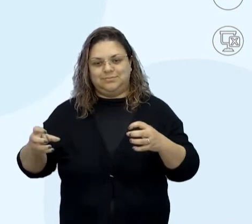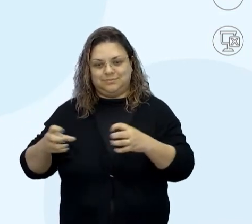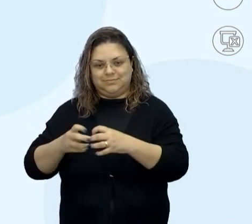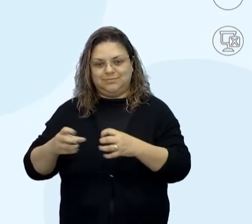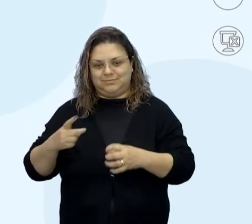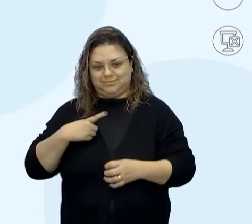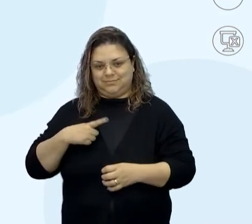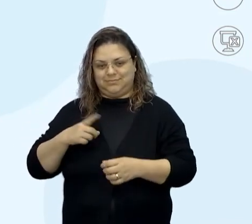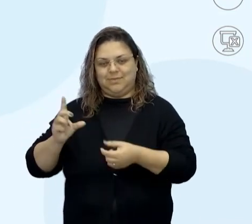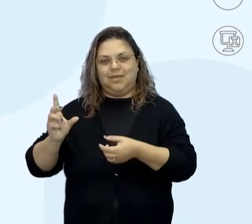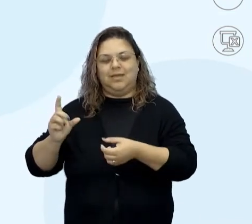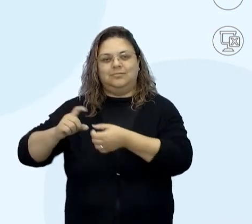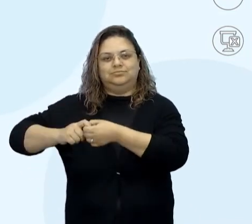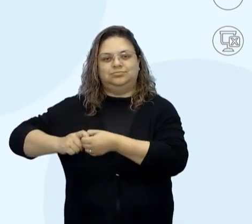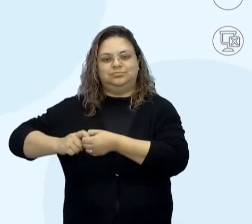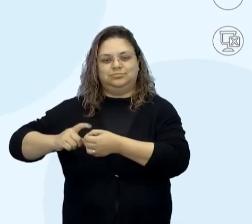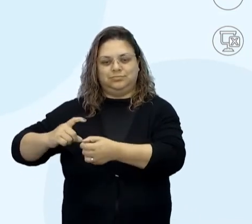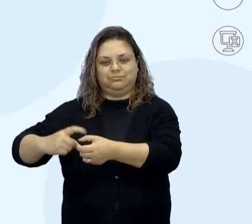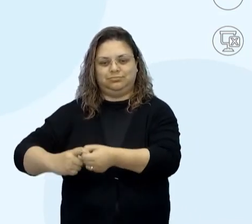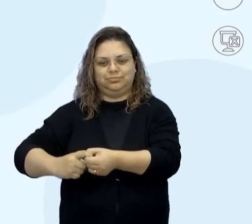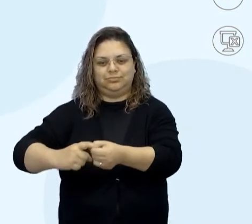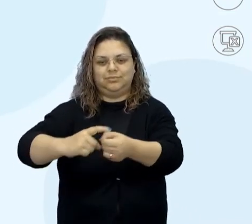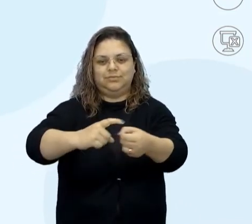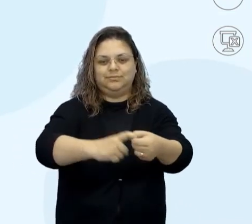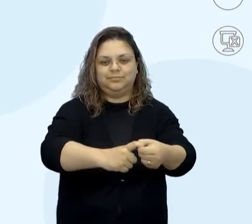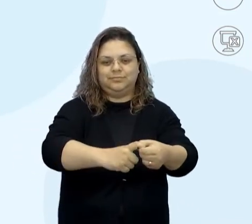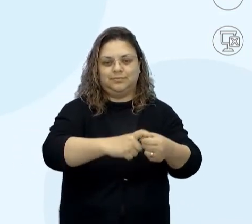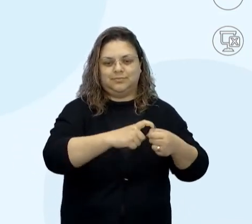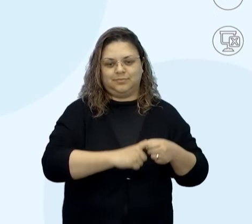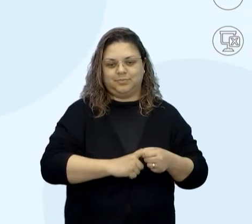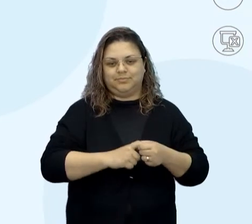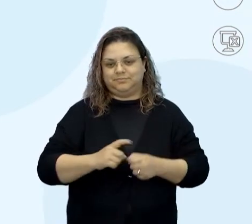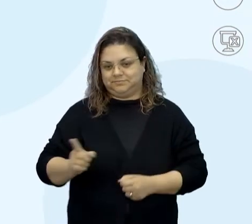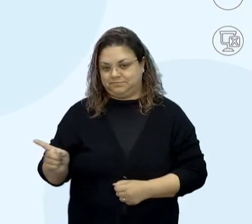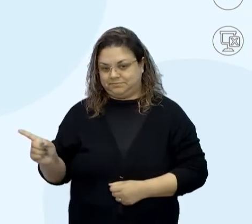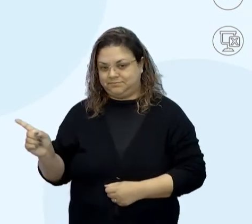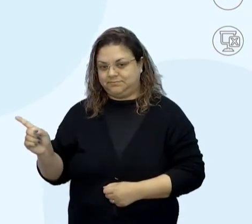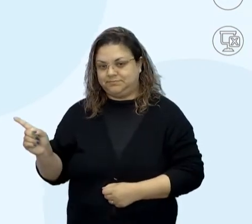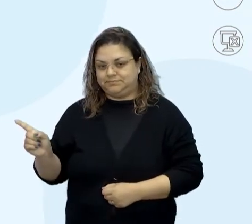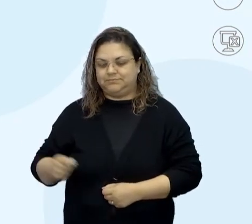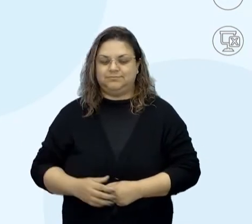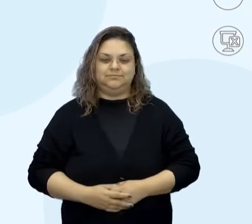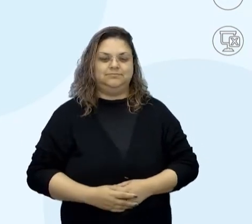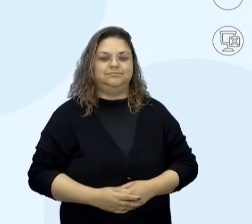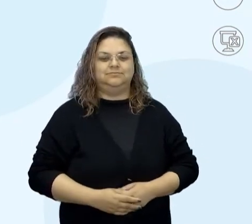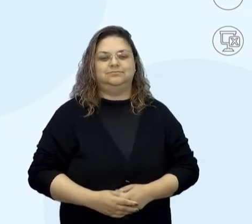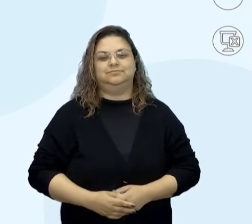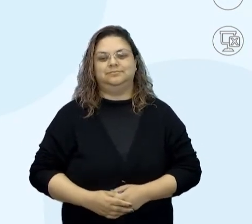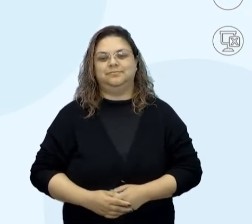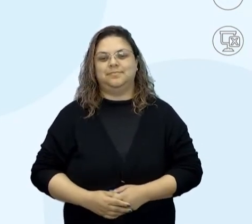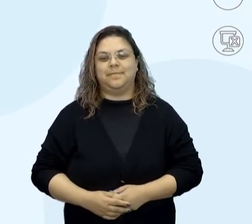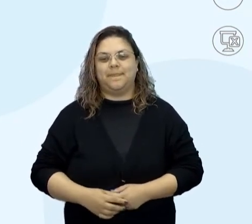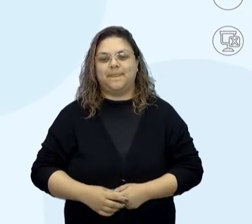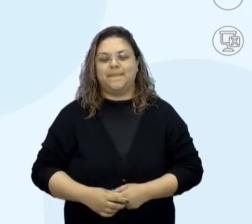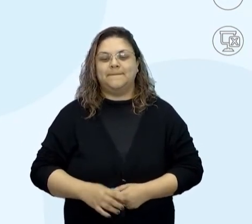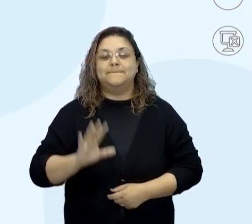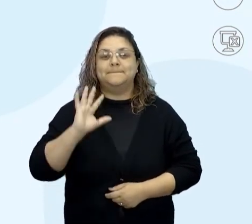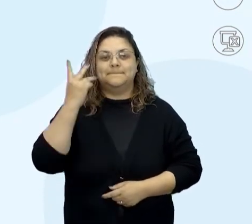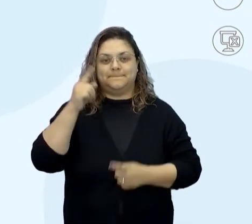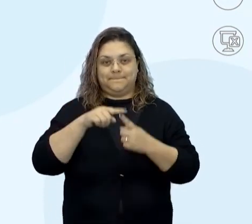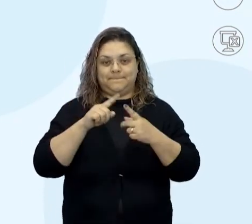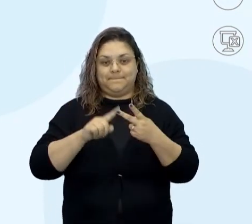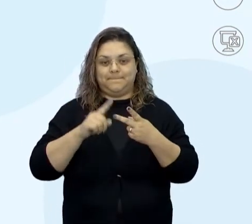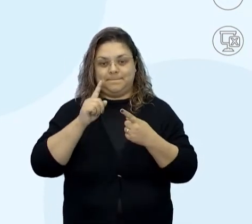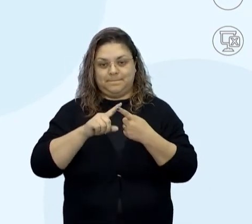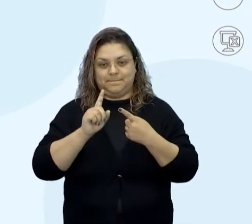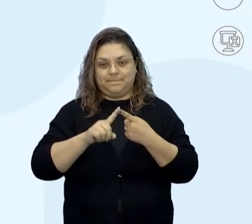pela própria cama que está ali, enfim. Eu tenho, por exemplo, duas coisas acontecendo. Ou